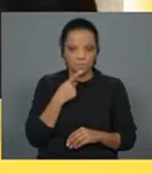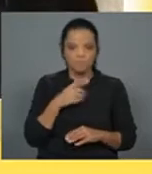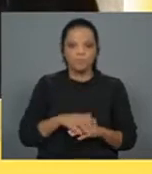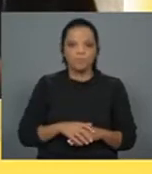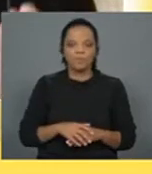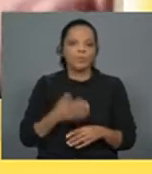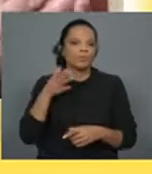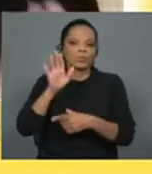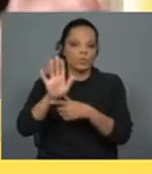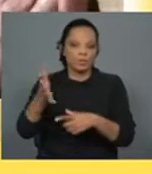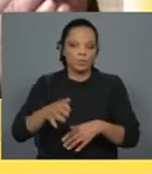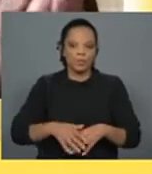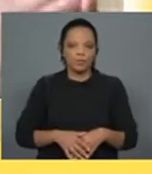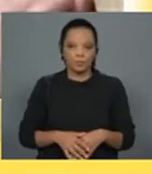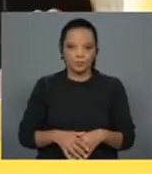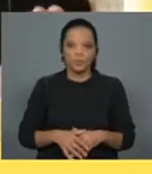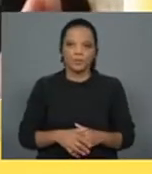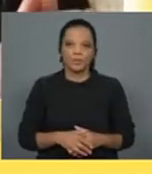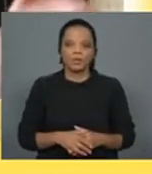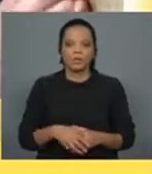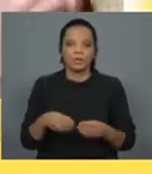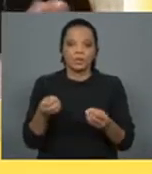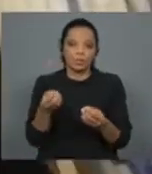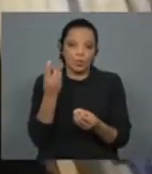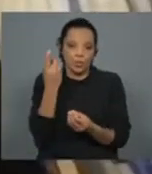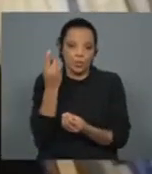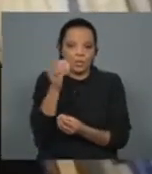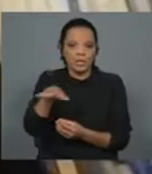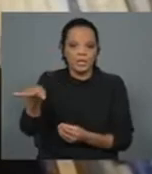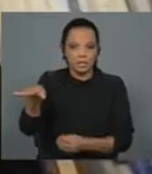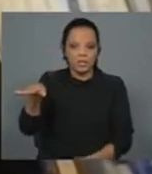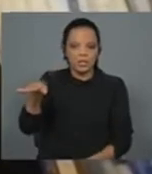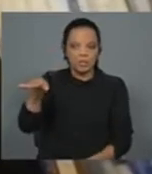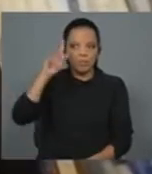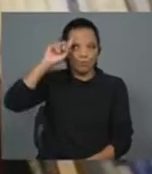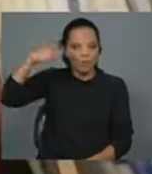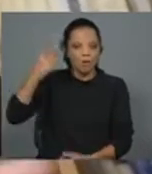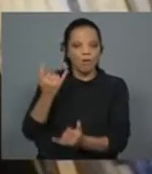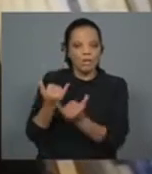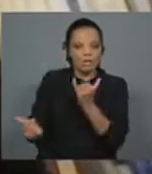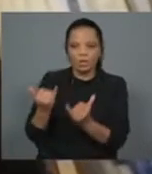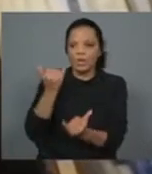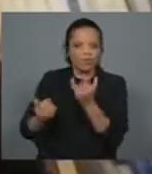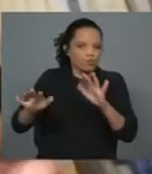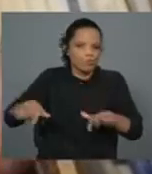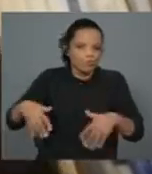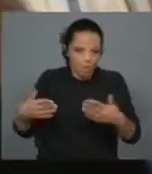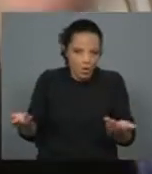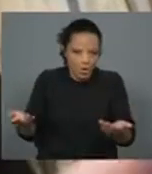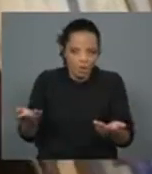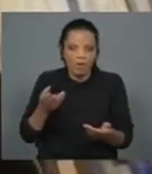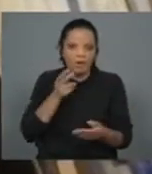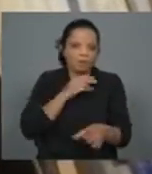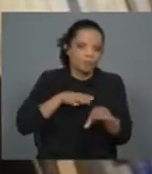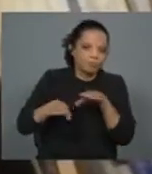Para dar um exemplo, uma criança que tem noção do risco, qualquer risco, né, qualquer risco sísmico